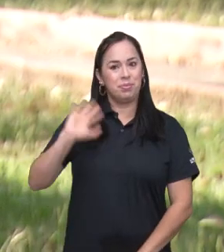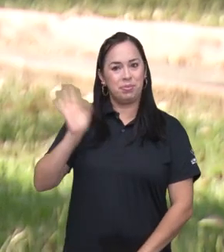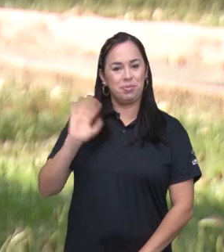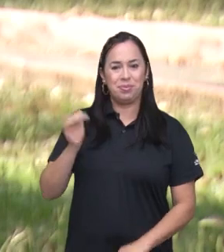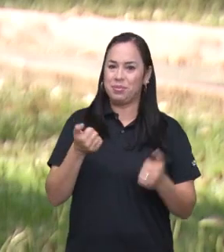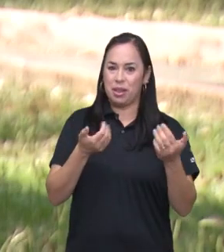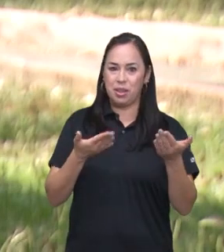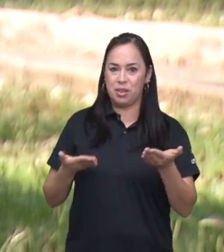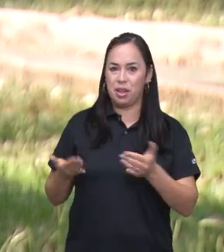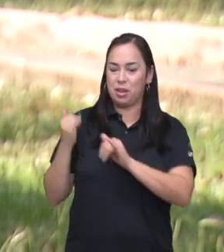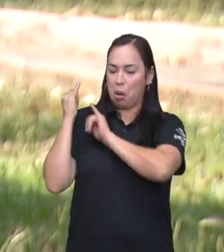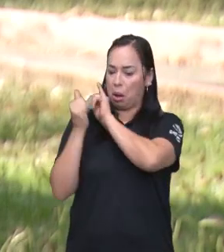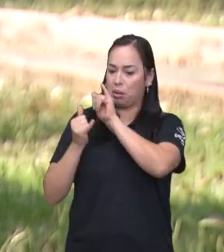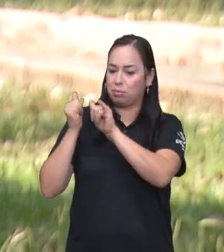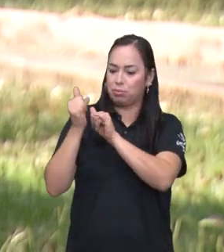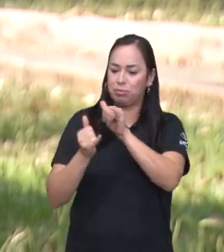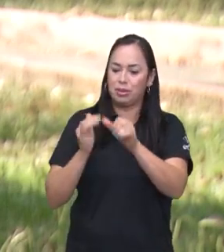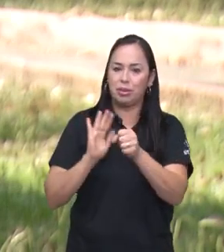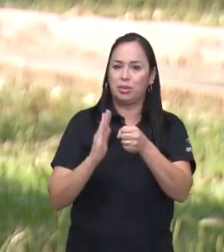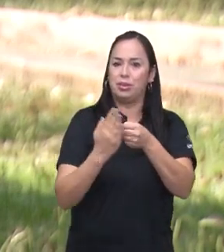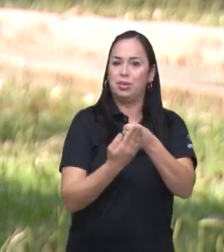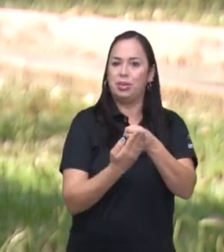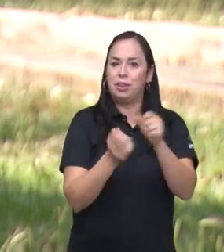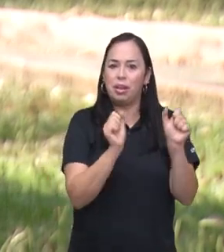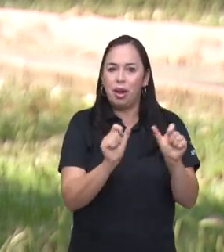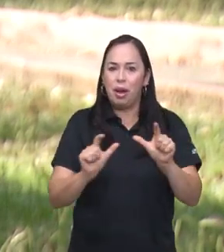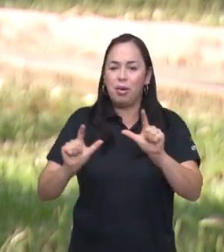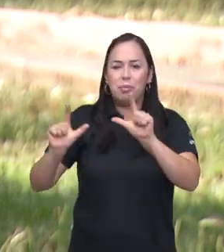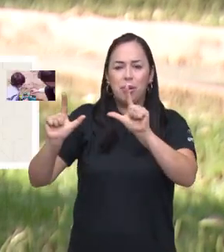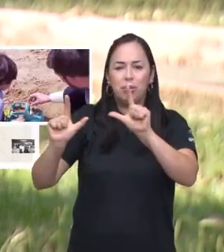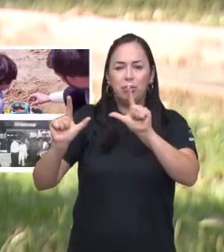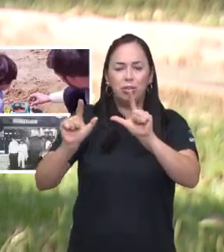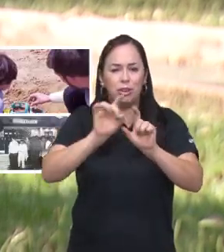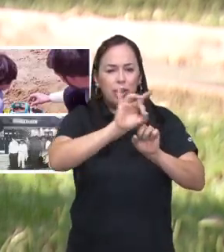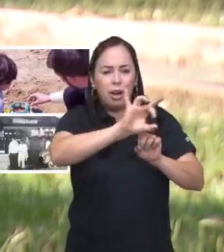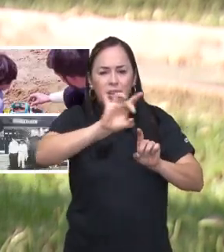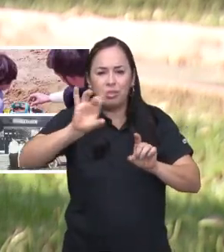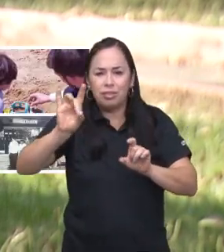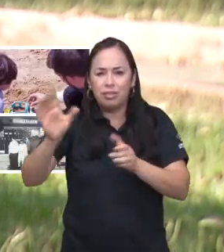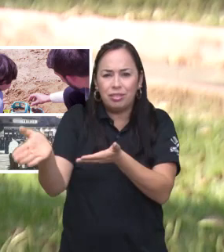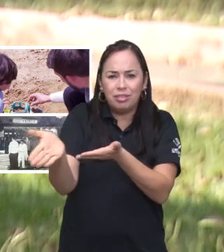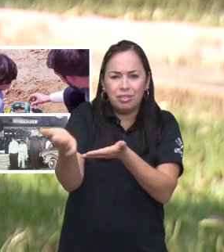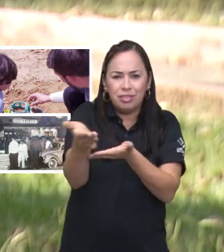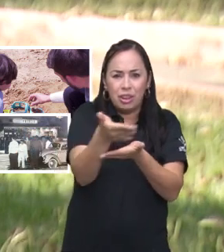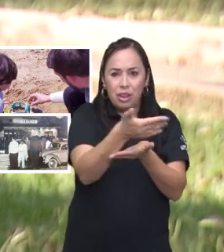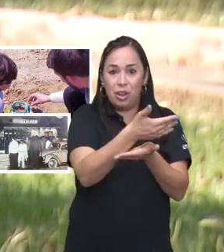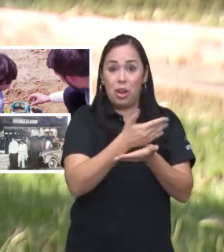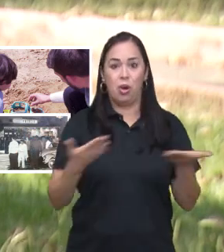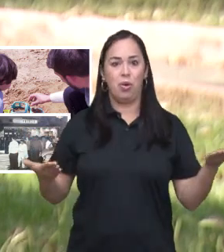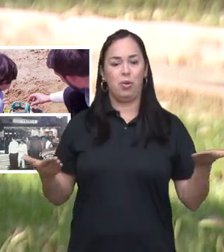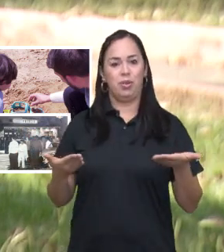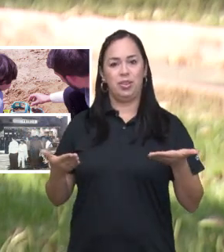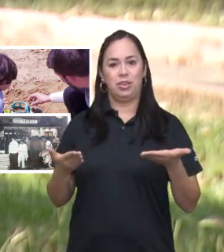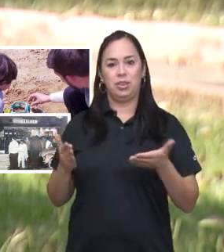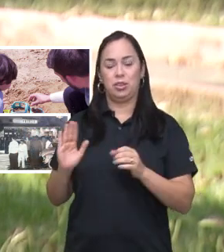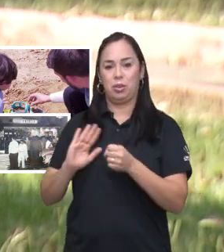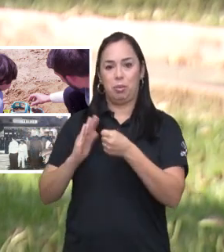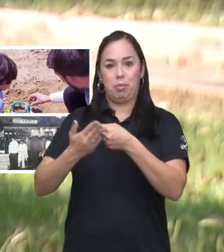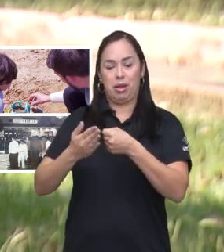Olá, seja bem-vindo ao Histórias do Meu Bairro, um programa que é um pouco de todos nós. Hoje viemos ao Novo Horizonte. O bairro é um dos